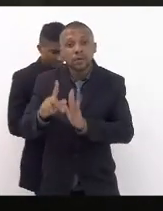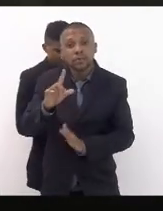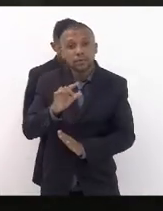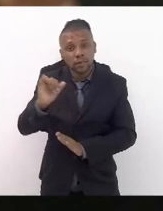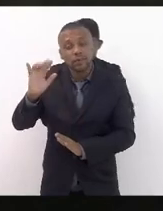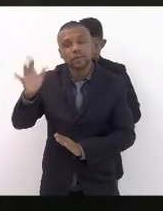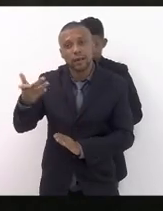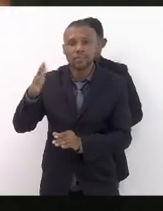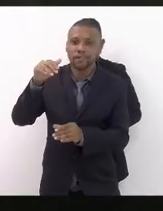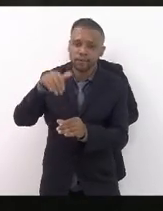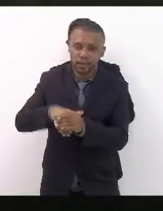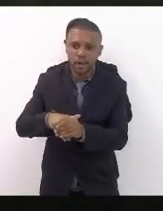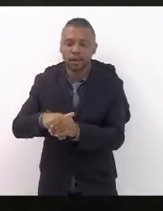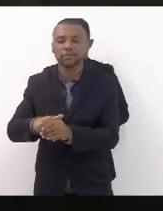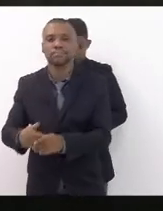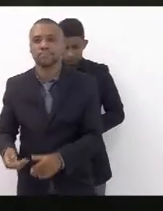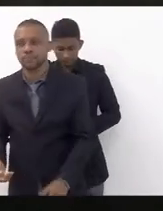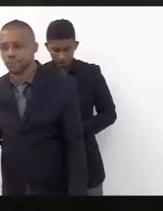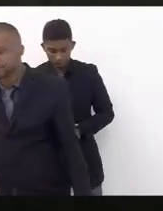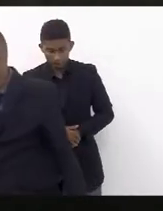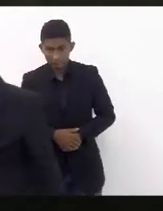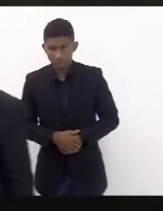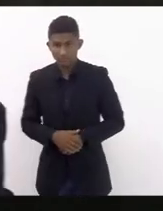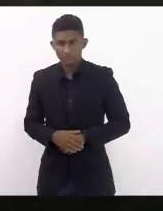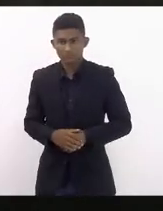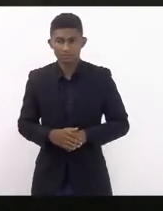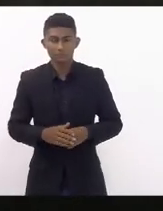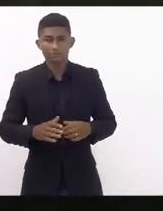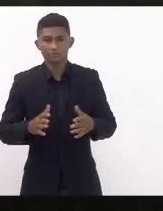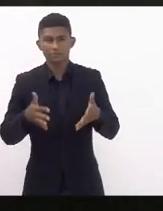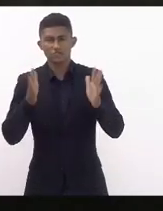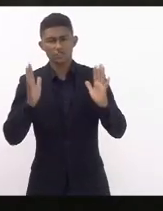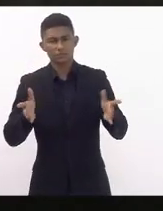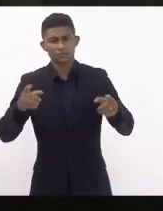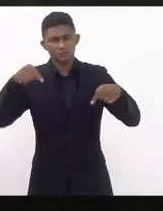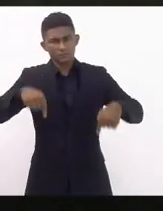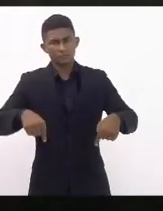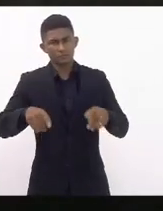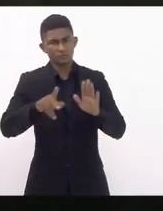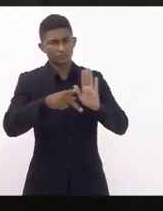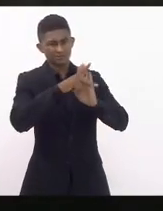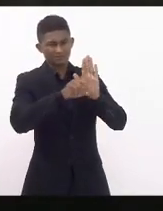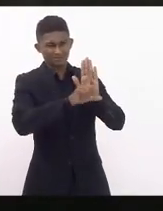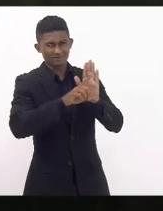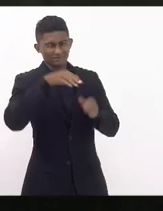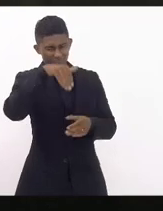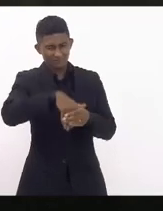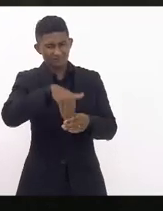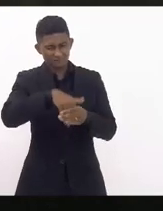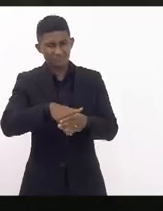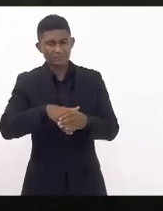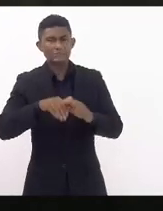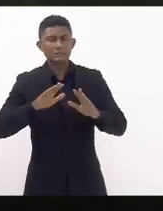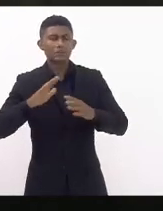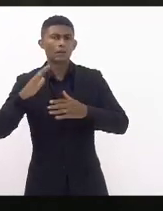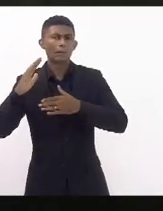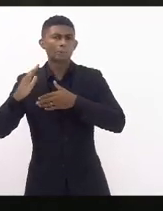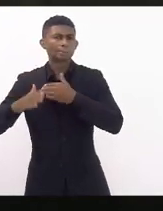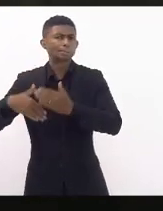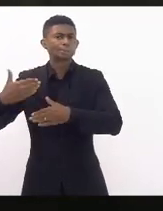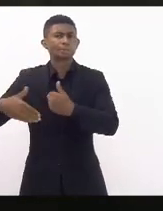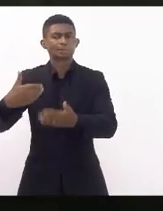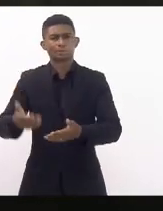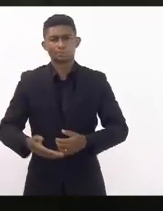tinha sido votado dentro da Casa Legislativa em Brasília, muito depois. Então, assim, eu